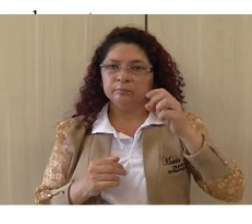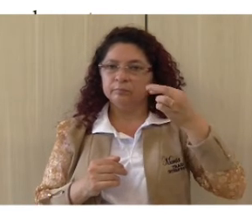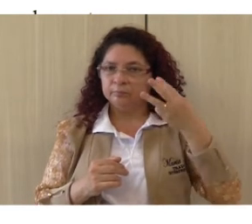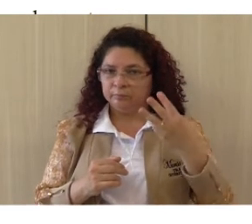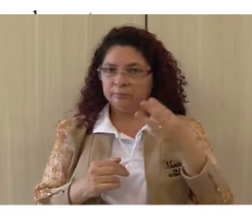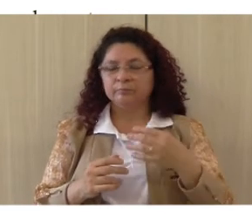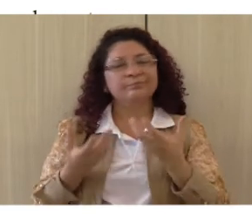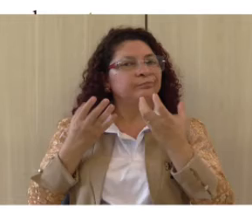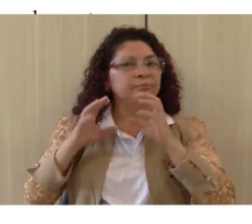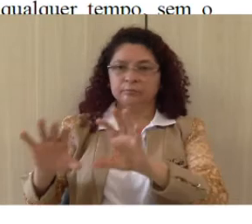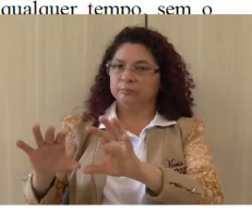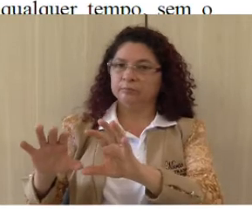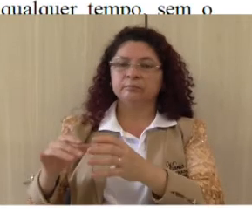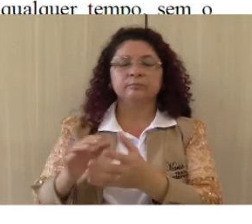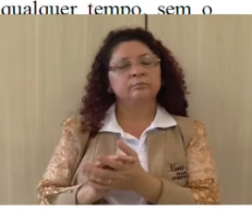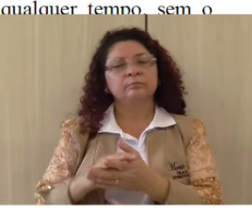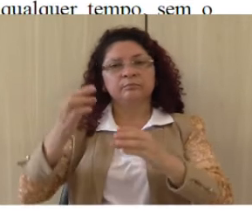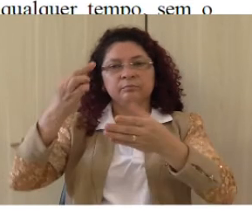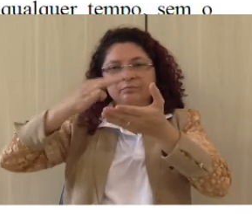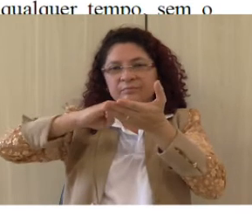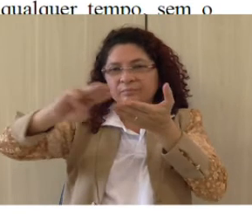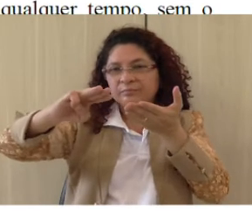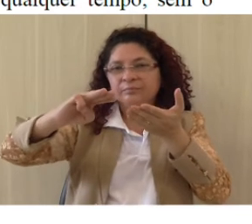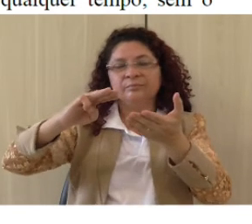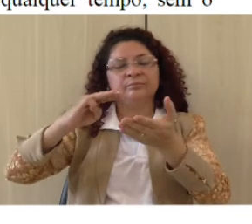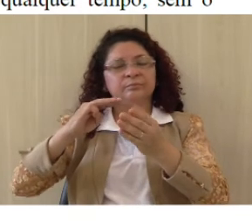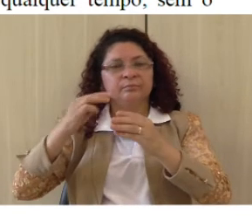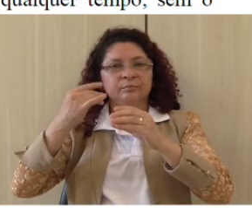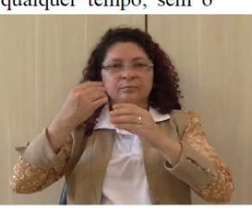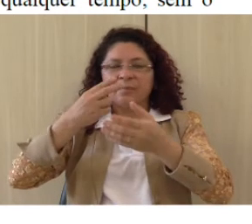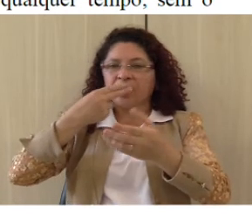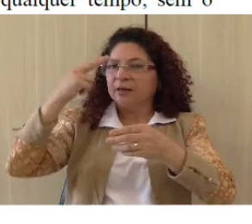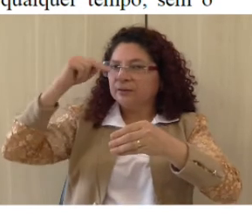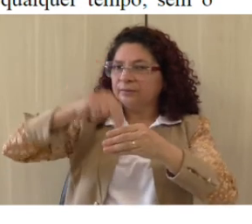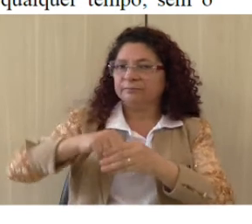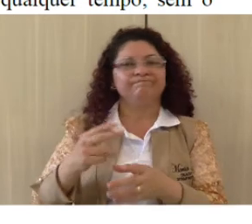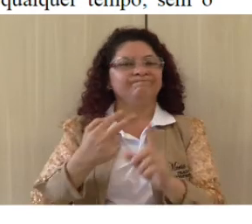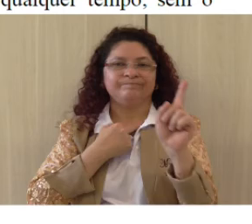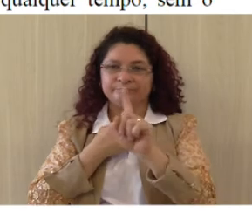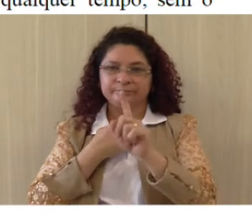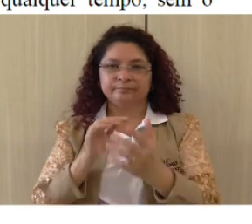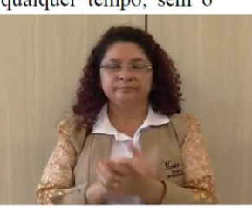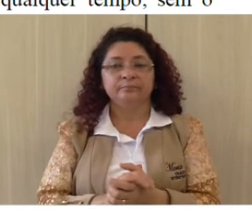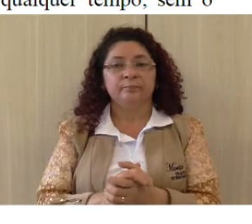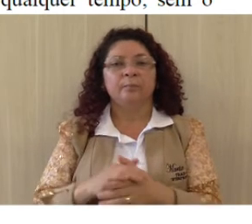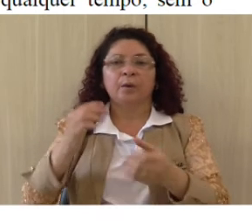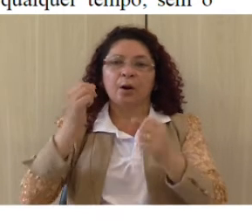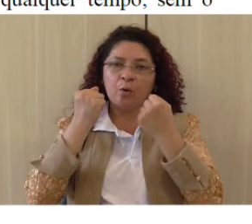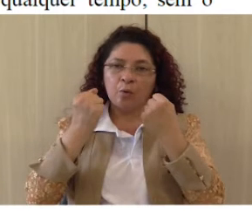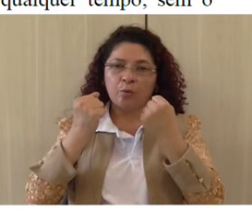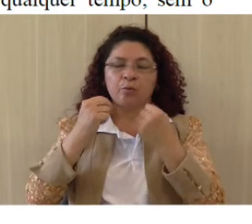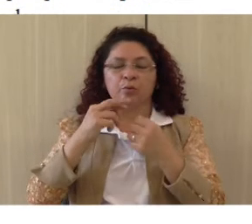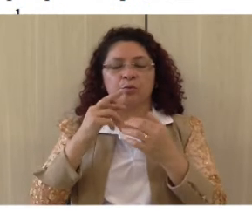Não será aceito recurso via postal, via fax ou correio eletrônico. Item 12.4. Os recursos serão avaliados